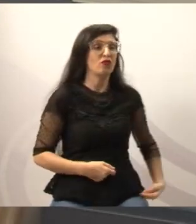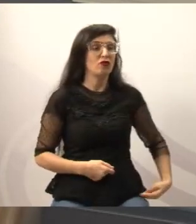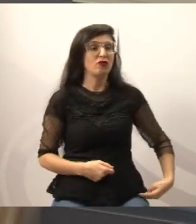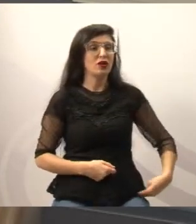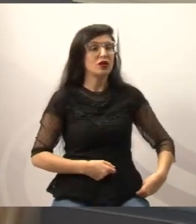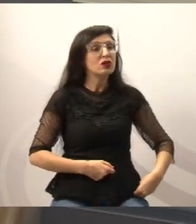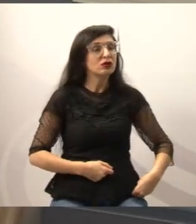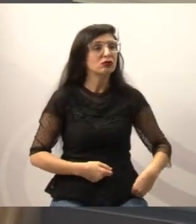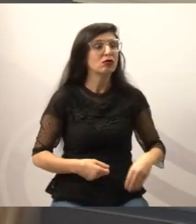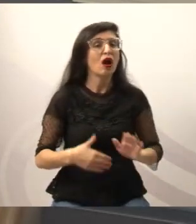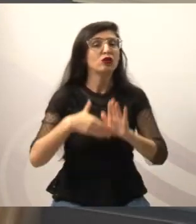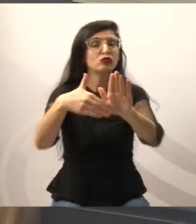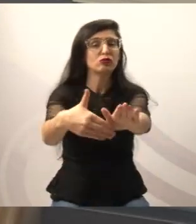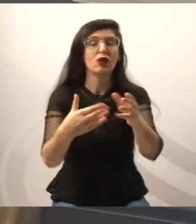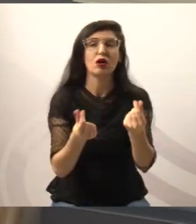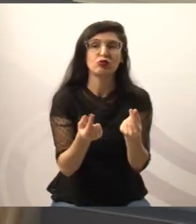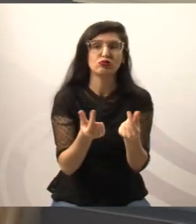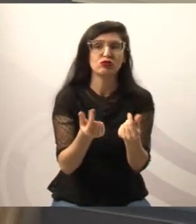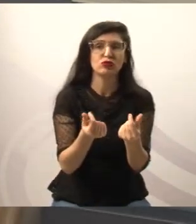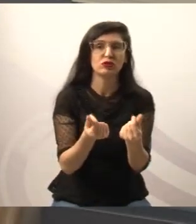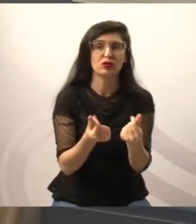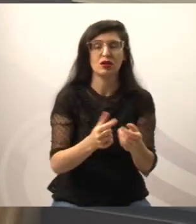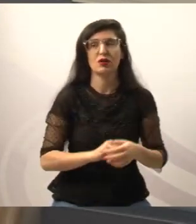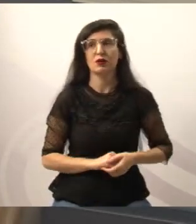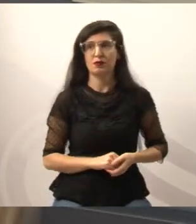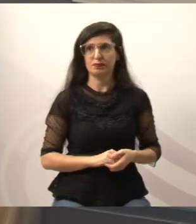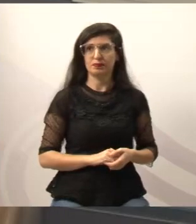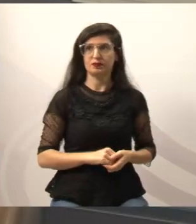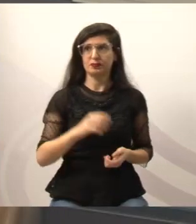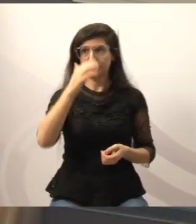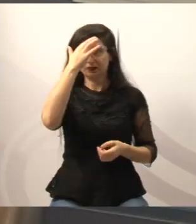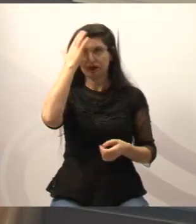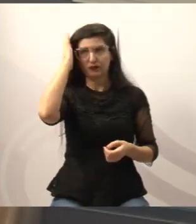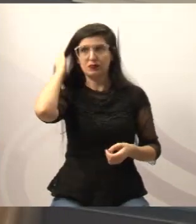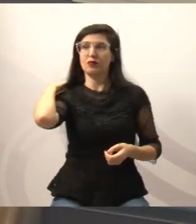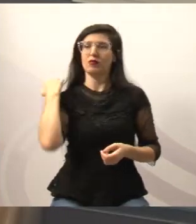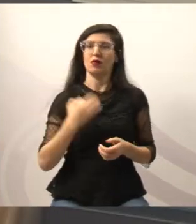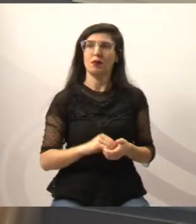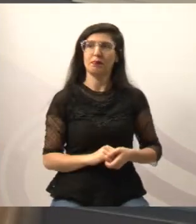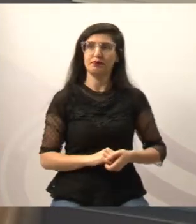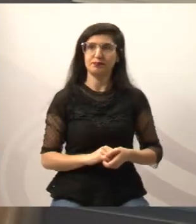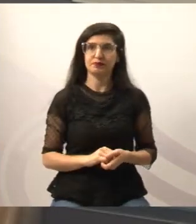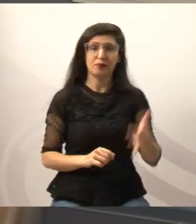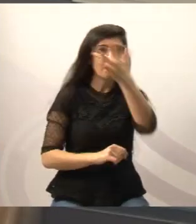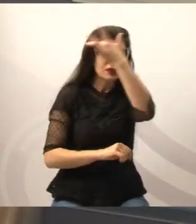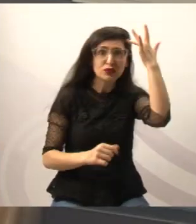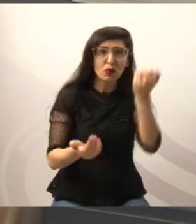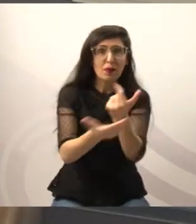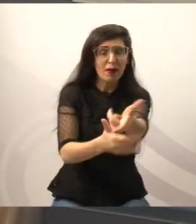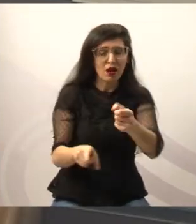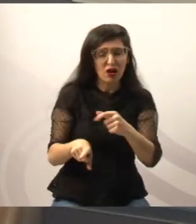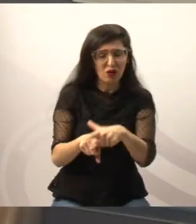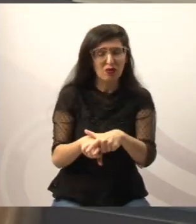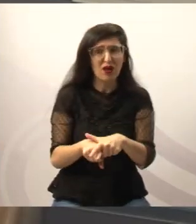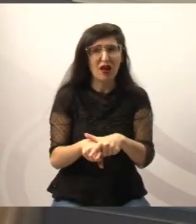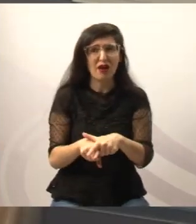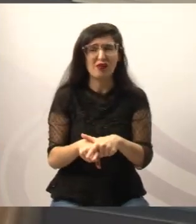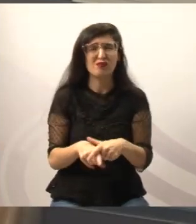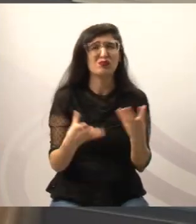área complicada e quem paga o aluguel da nossa cidade de Jacareí. Então, peço voto favorável aos